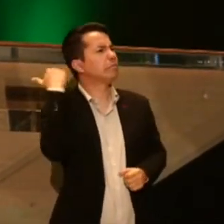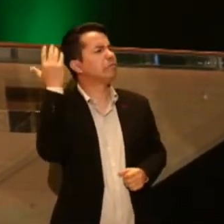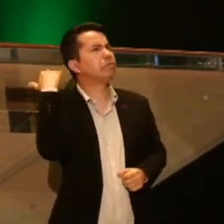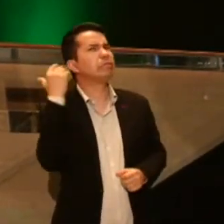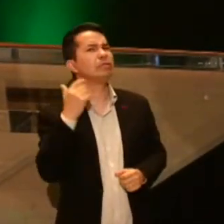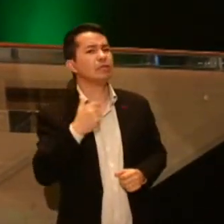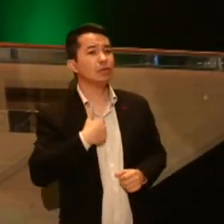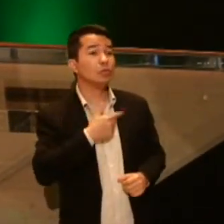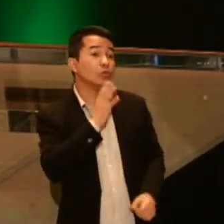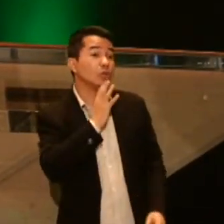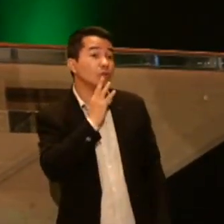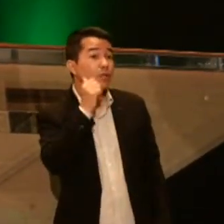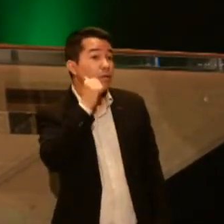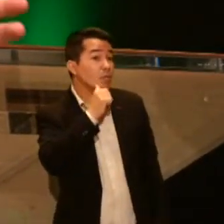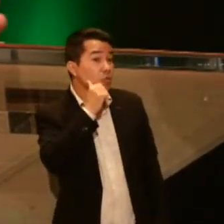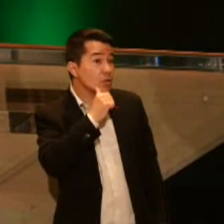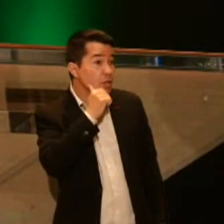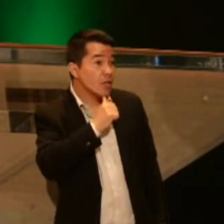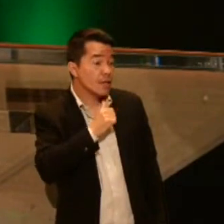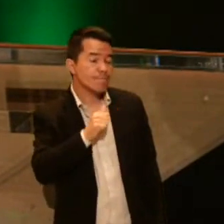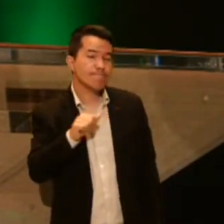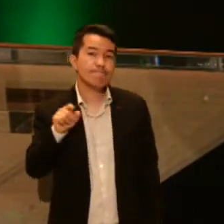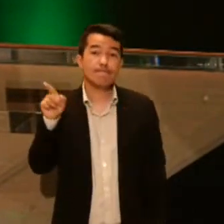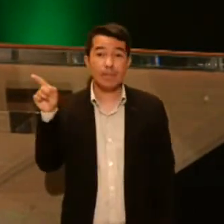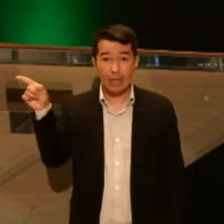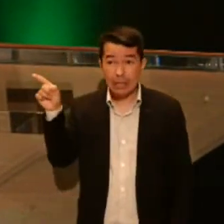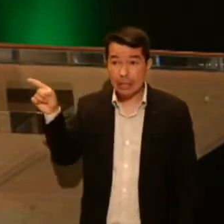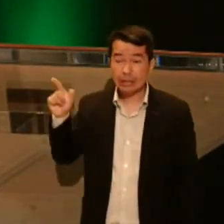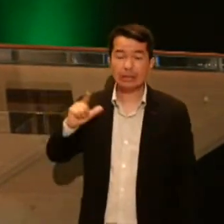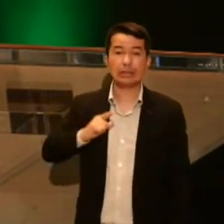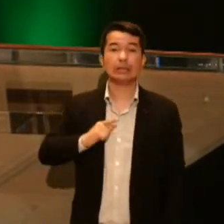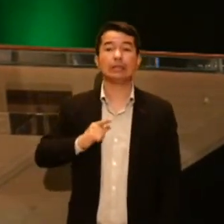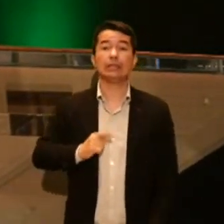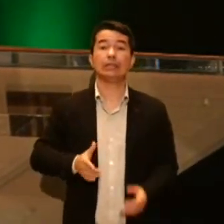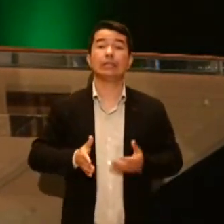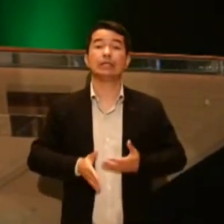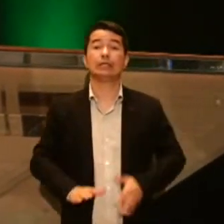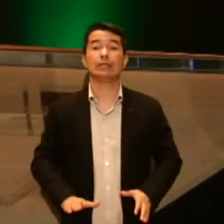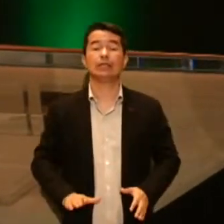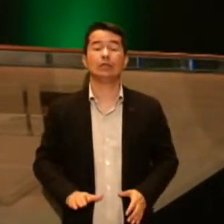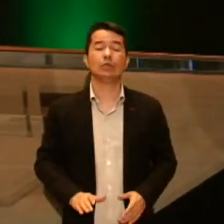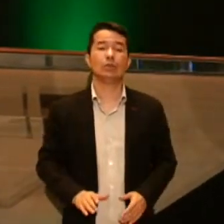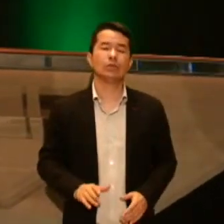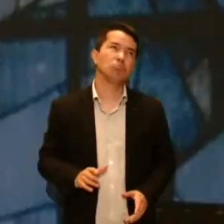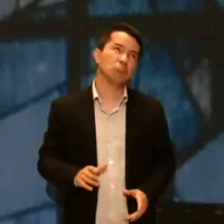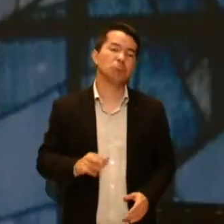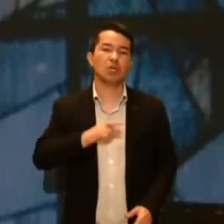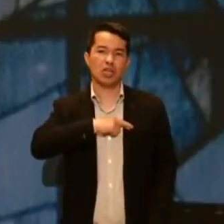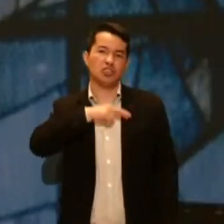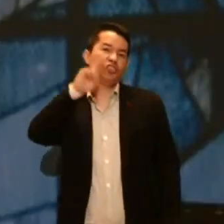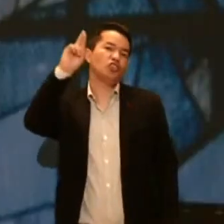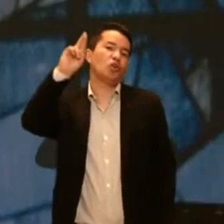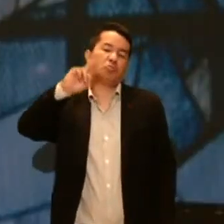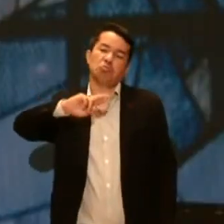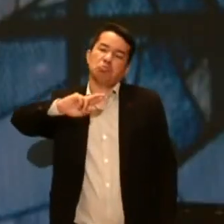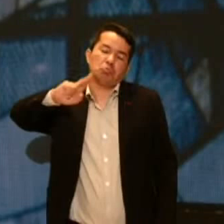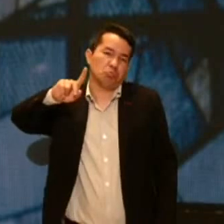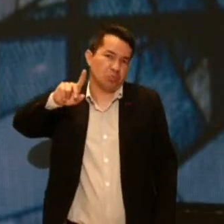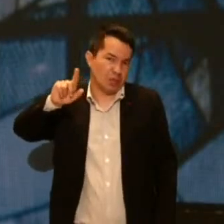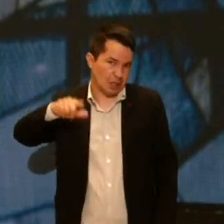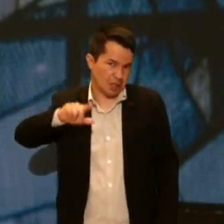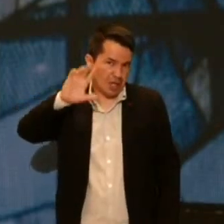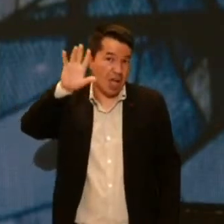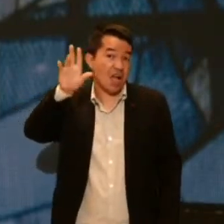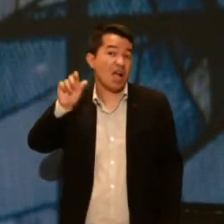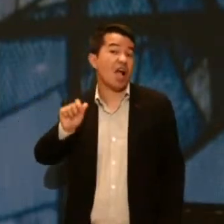num berço, não é, de uma religião afro-brasileira, e ela não conhecia outra coisa a não